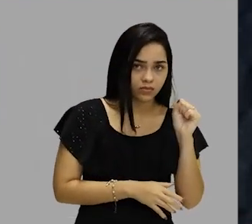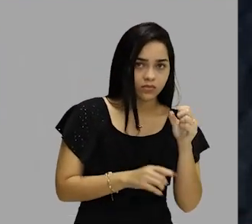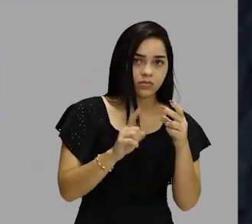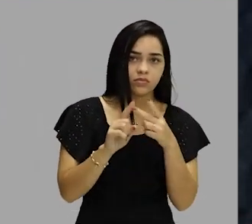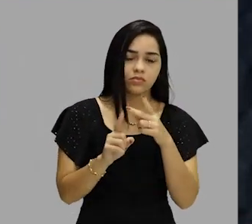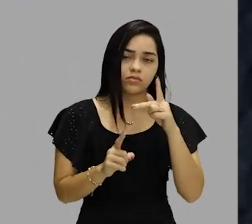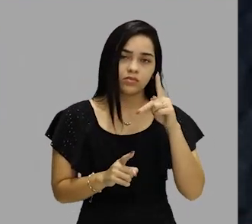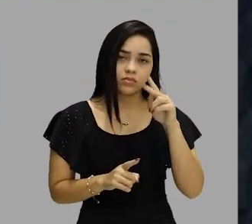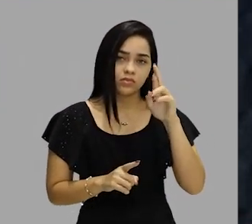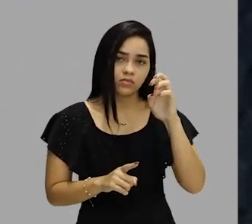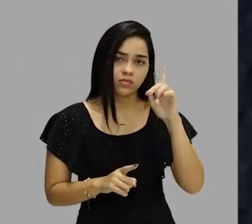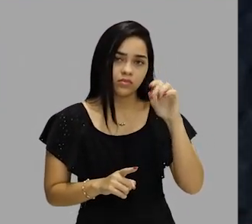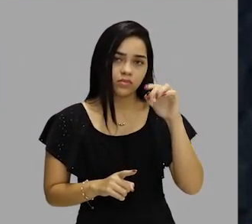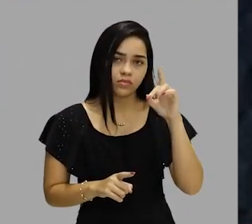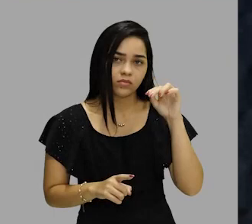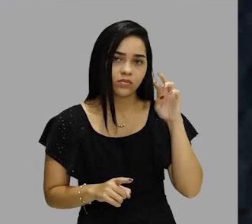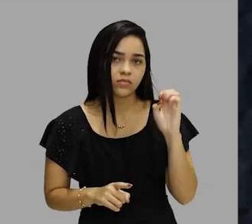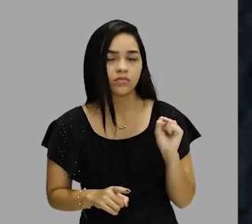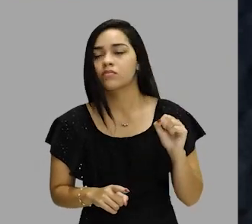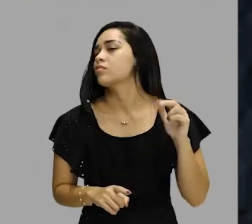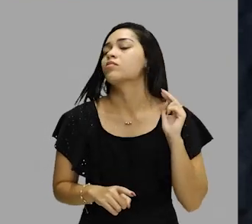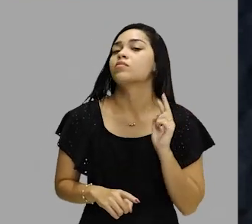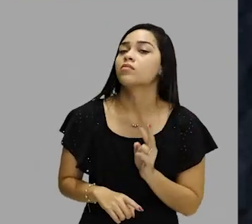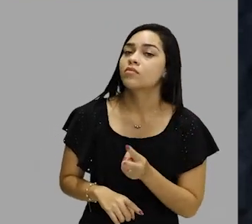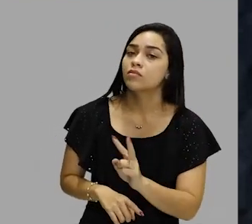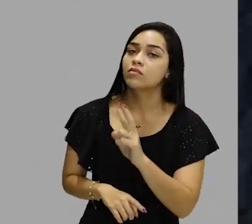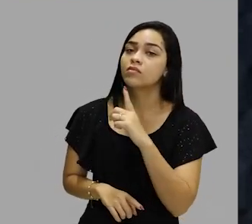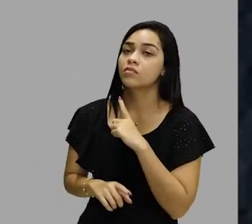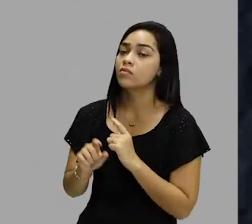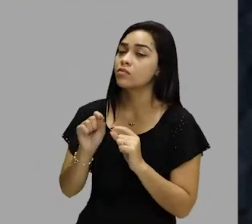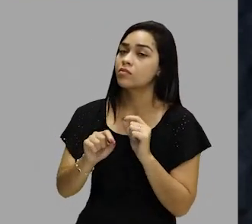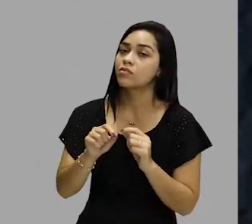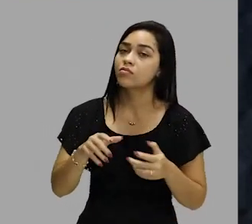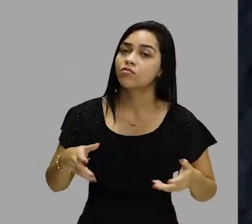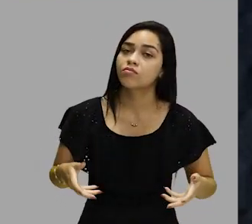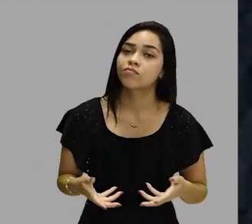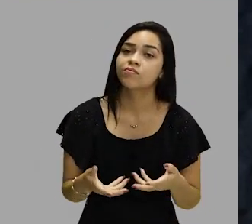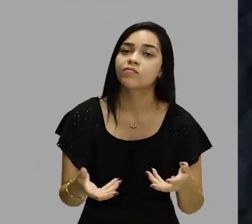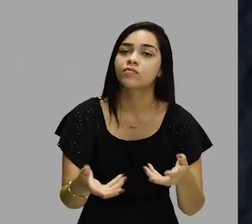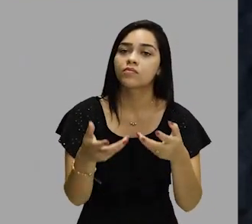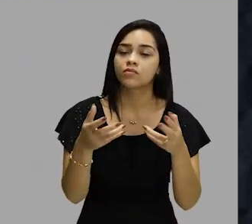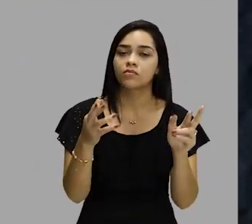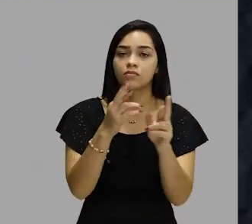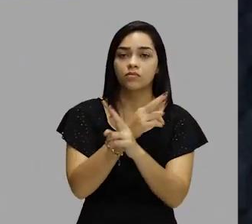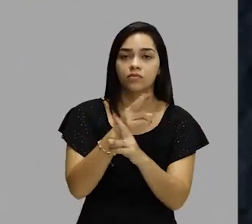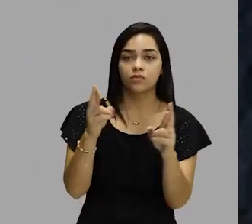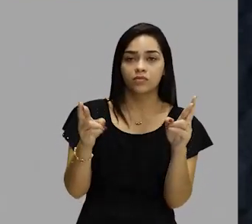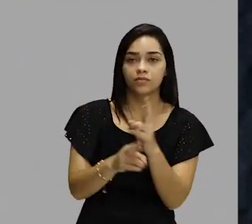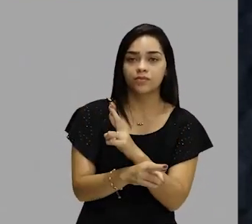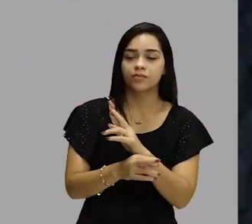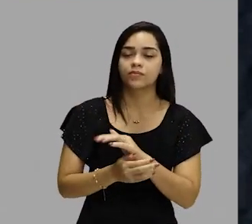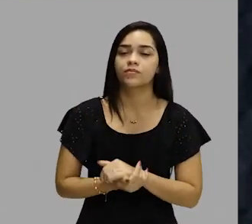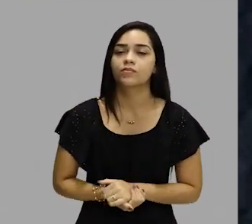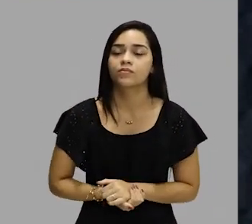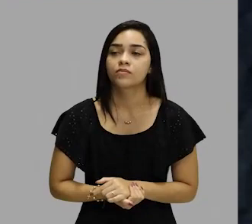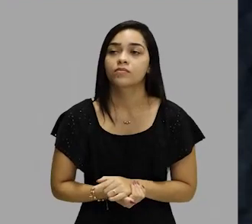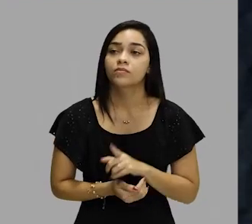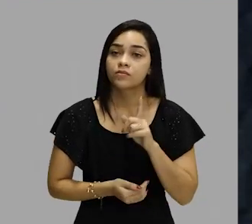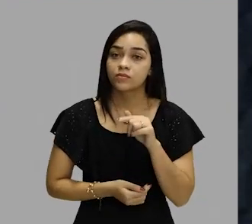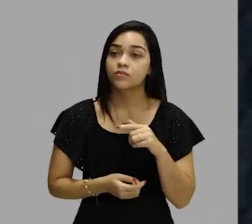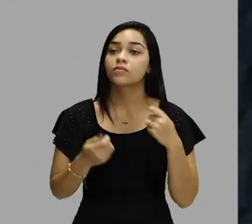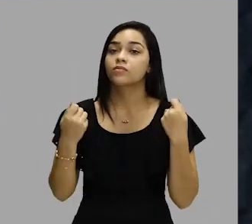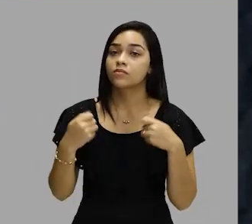predadores estão constantemente promovendo uma regulação entre si. E essa regulação ela é